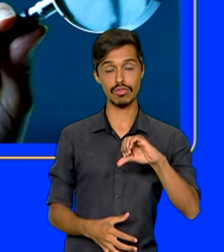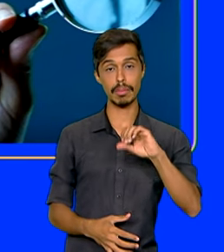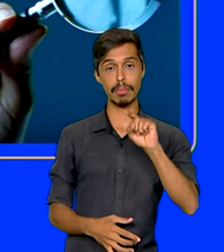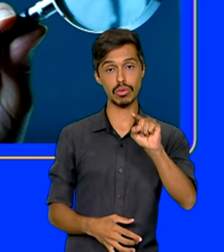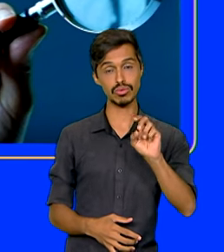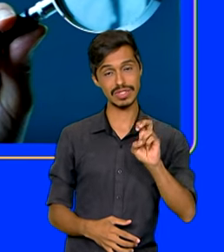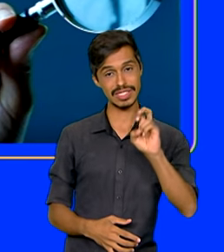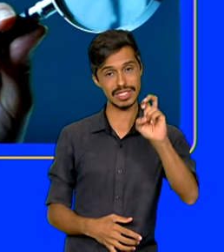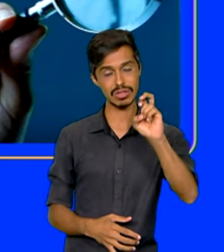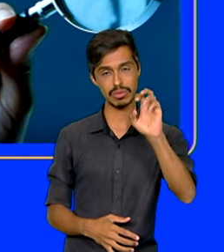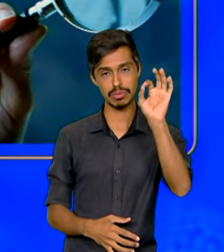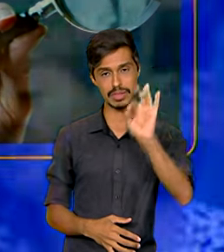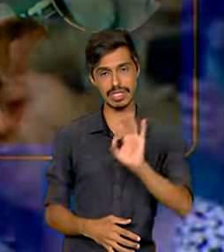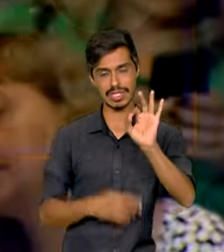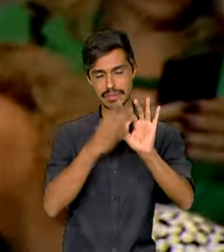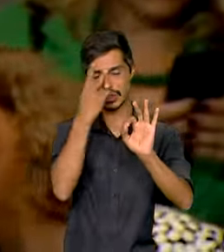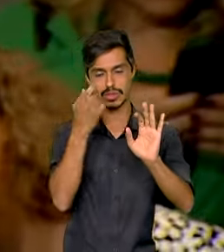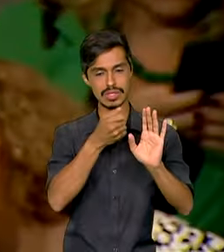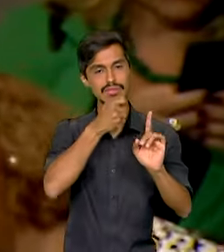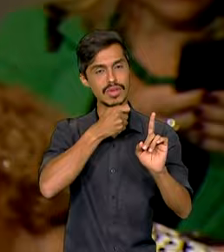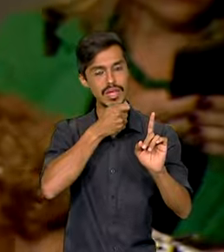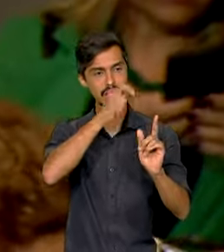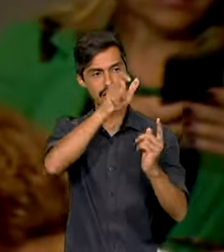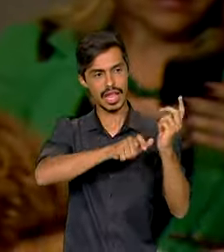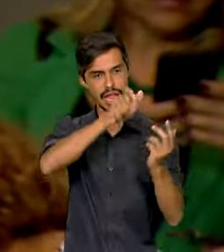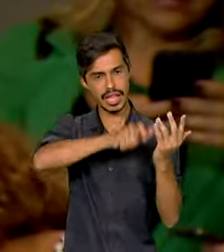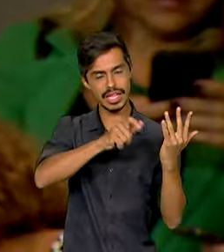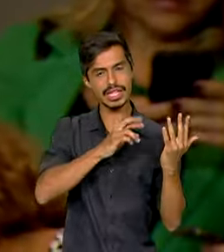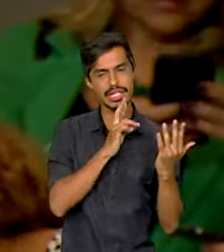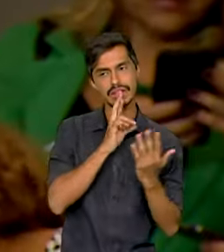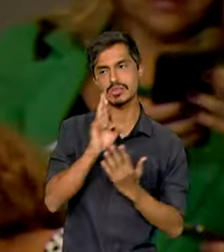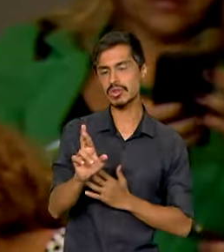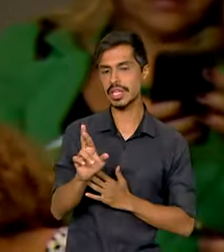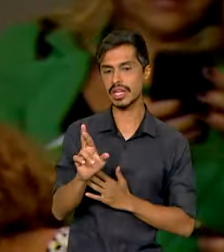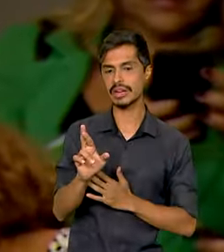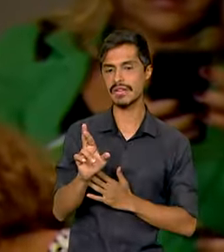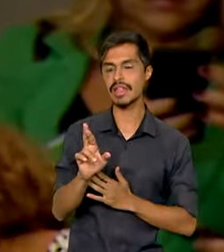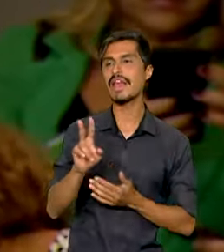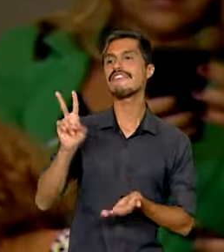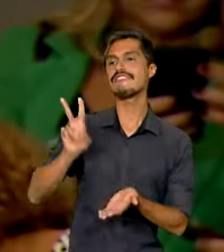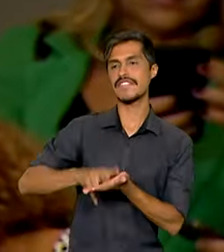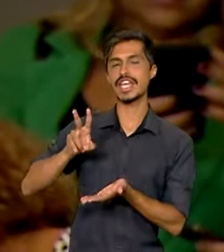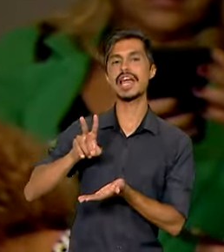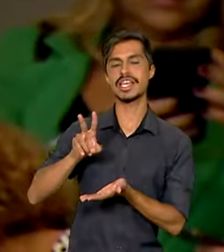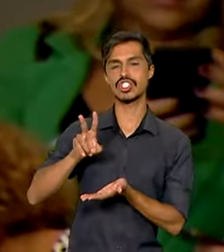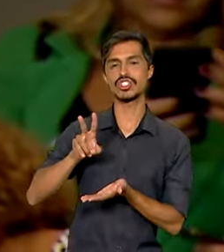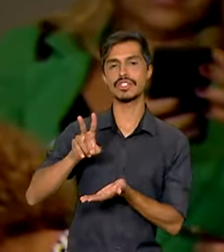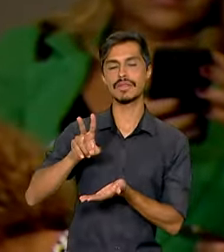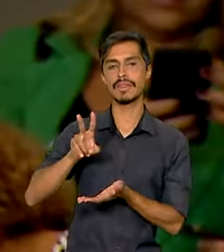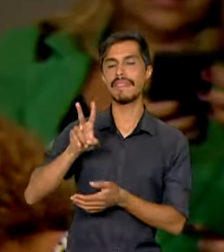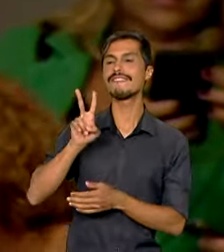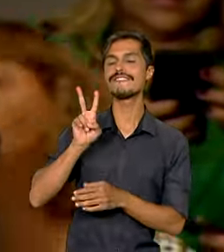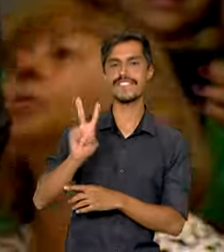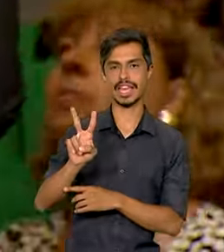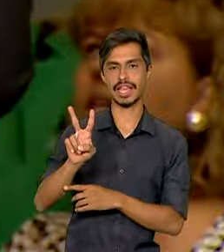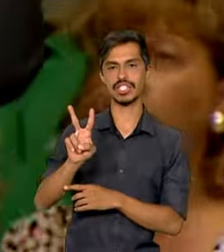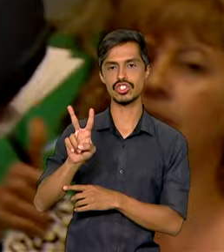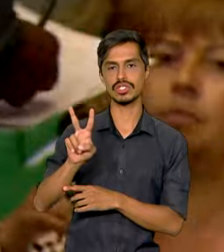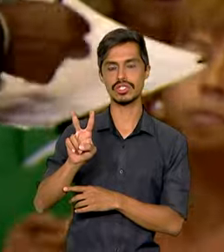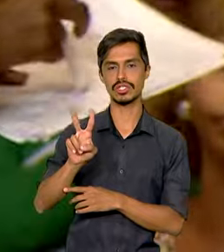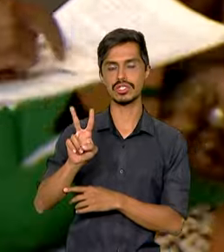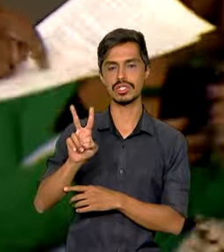19,5% dos entrevistados afirmaram que era verdadeira essa notícia.